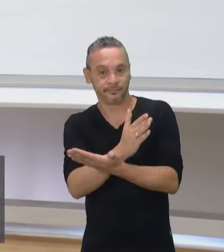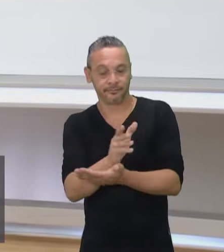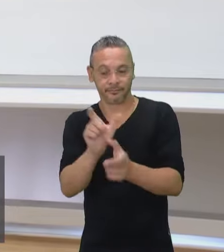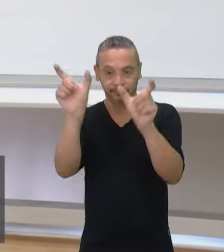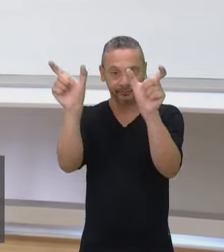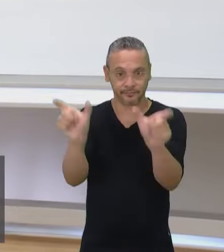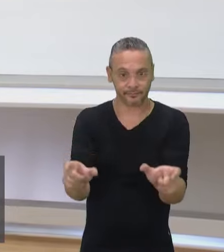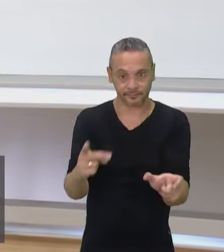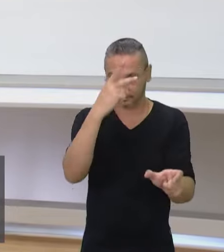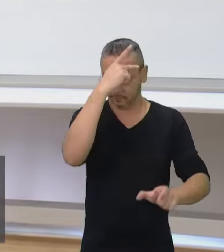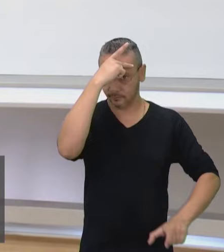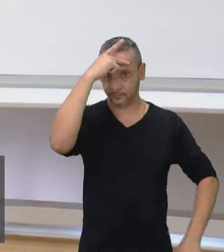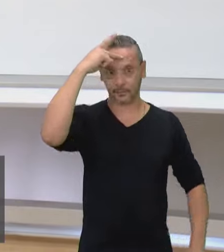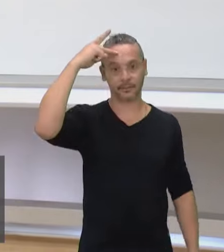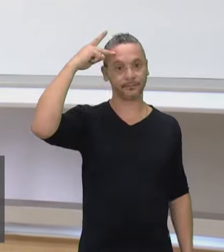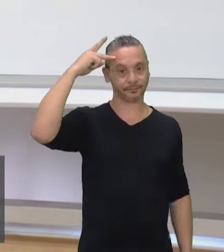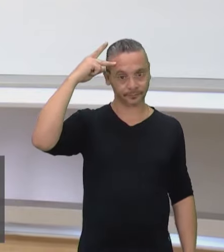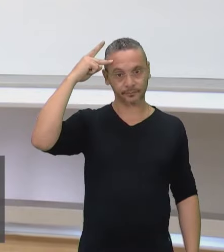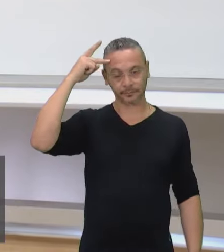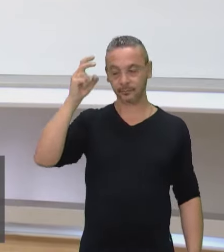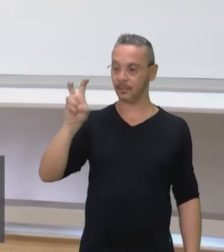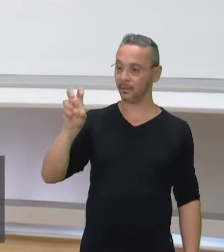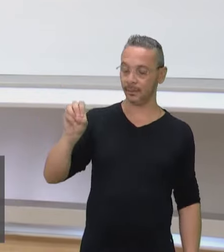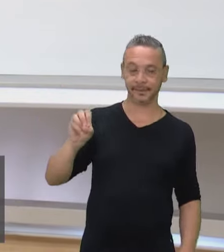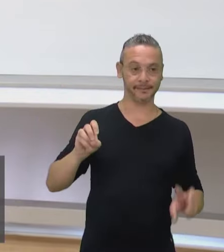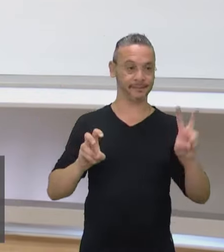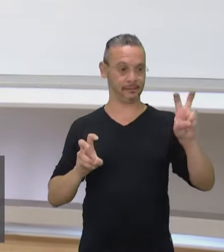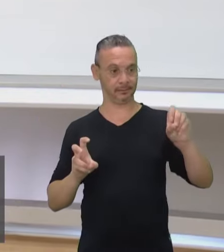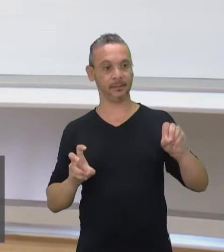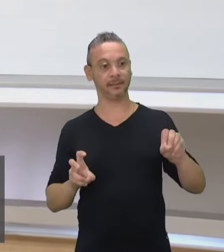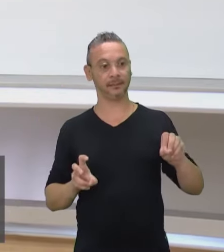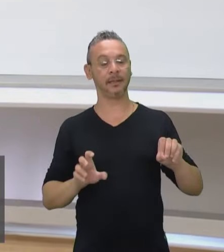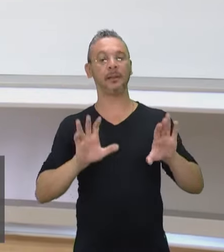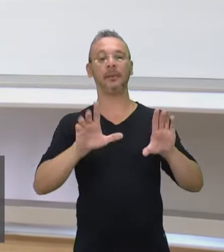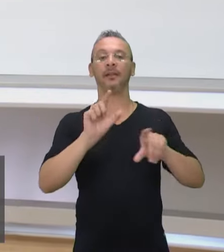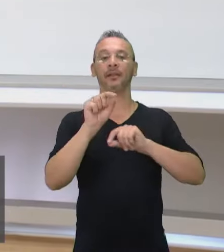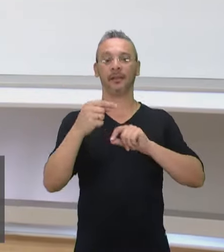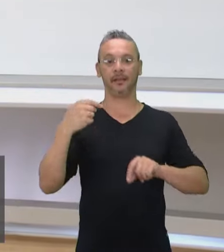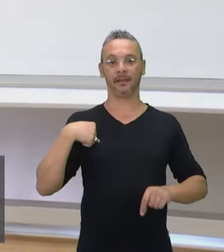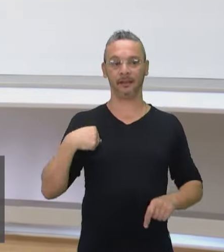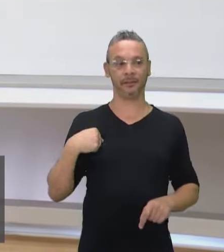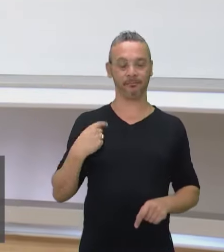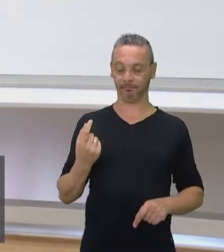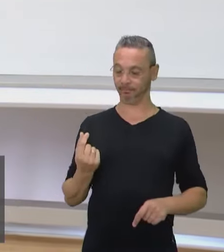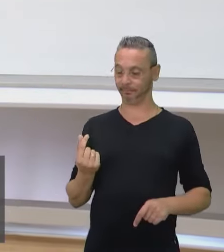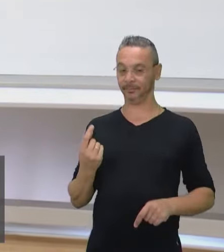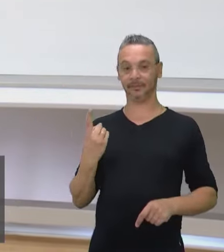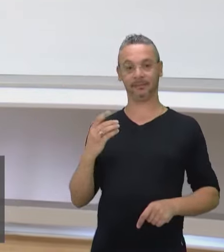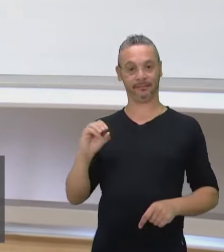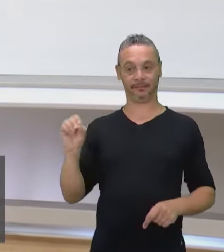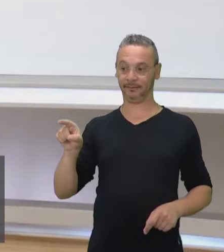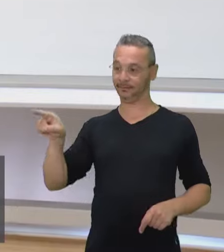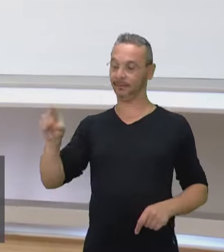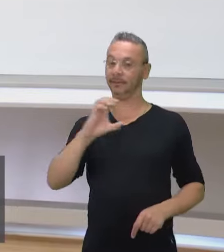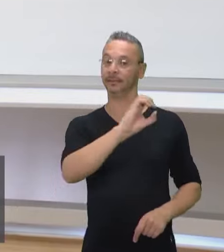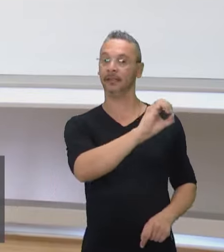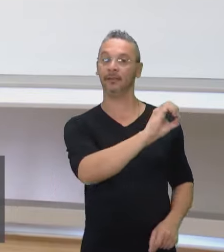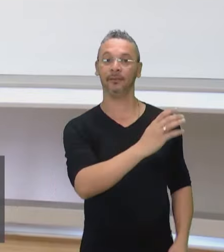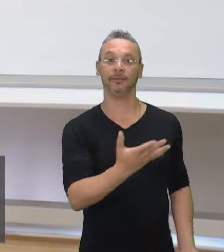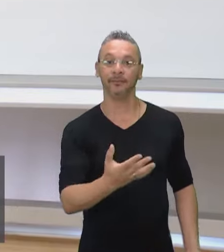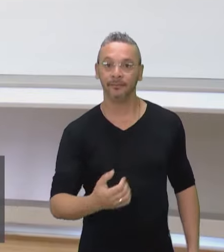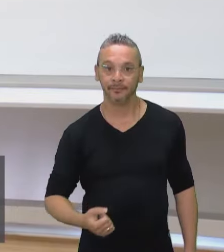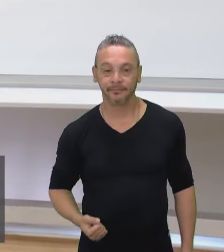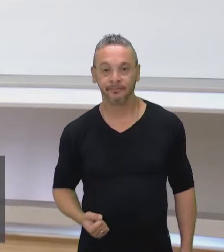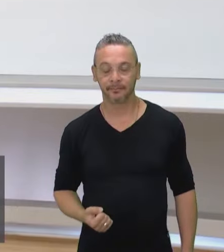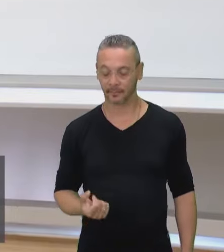cabeça, né, essa distribuição seria de 50 e 50. Mas o fato é que eu ganho 100 e a outra pessoa ganha 0. Agora, esse